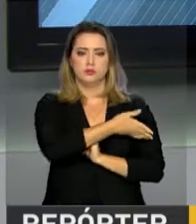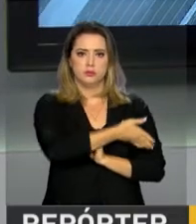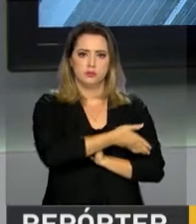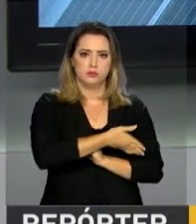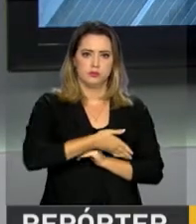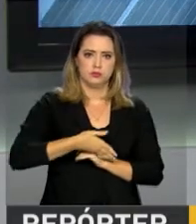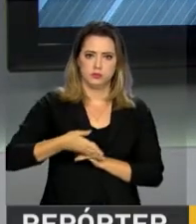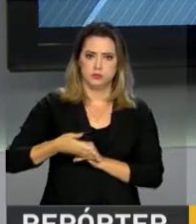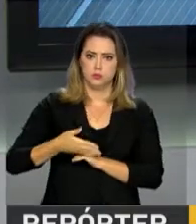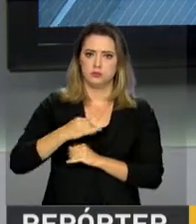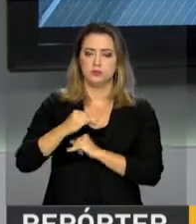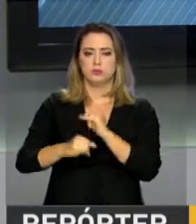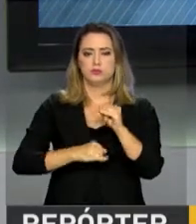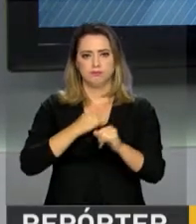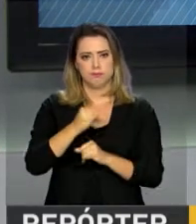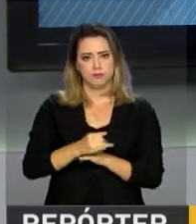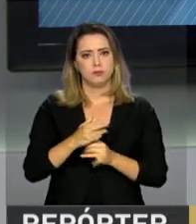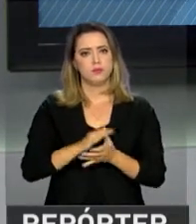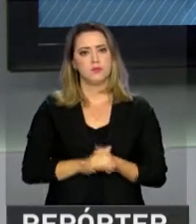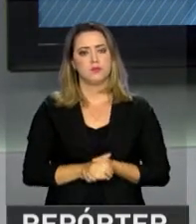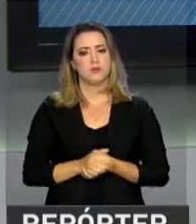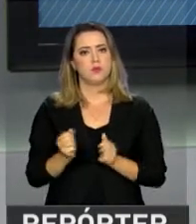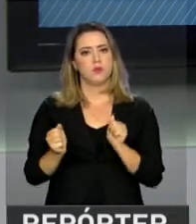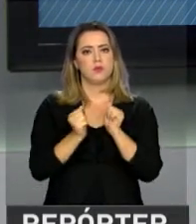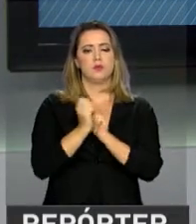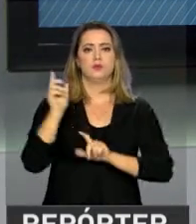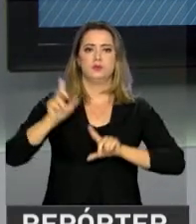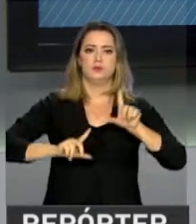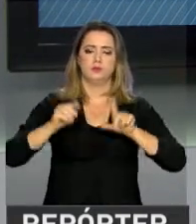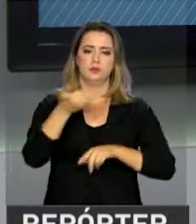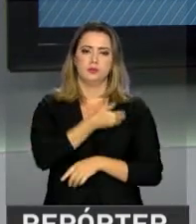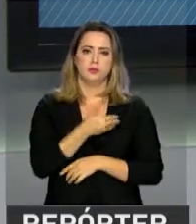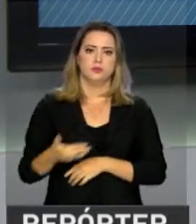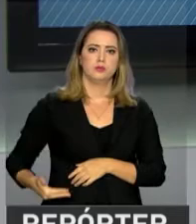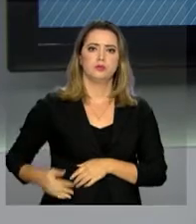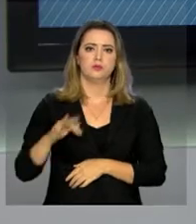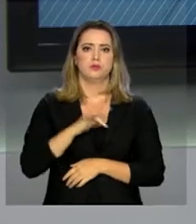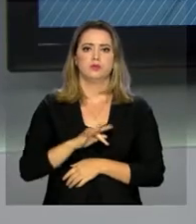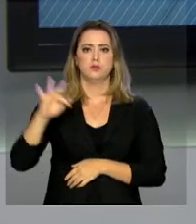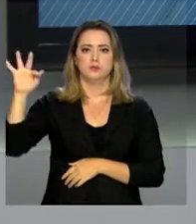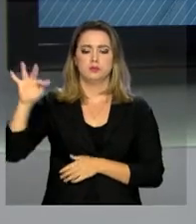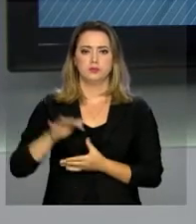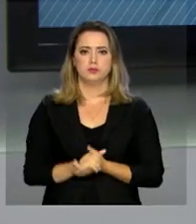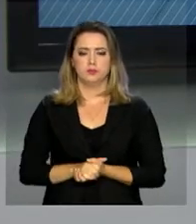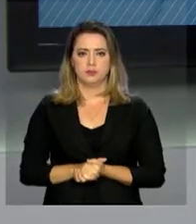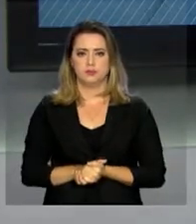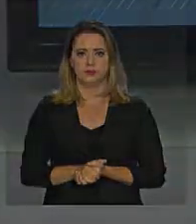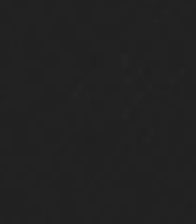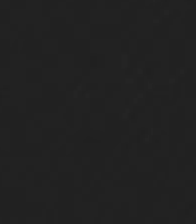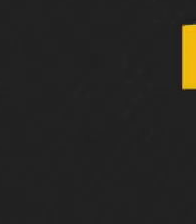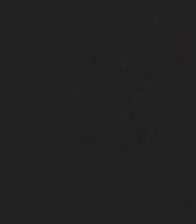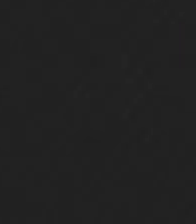está na página da nbr na internet continue com a gente na nbr a tv do governo federal